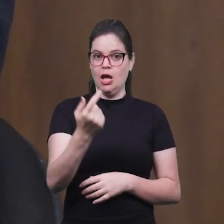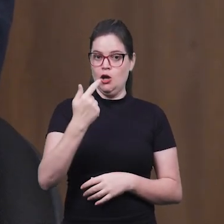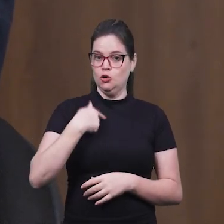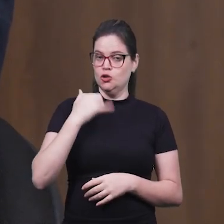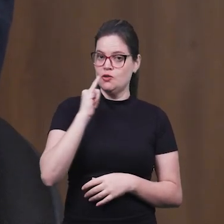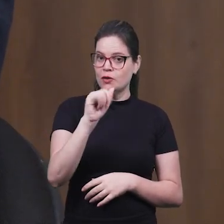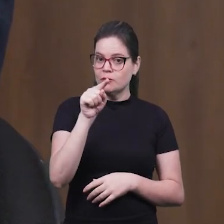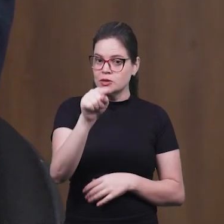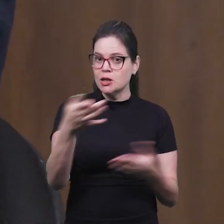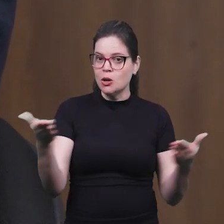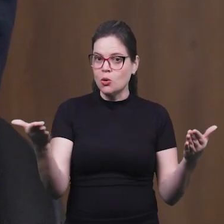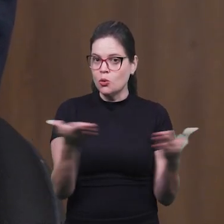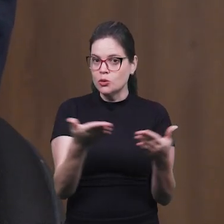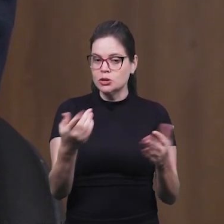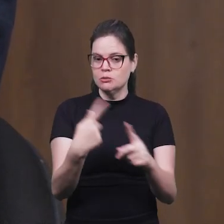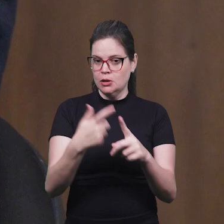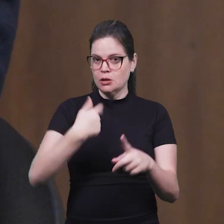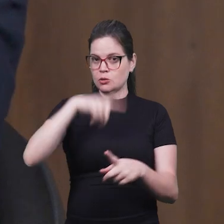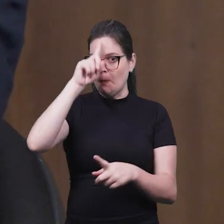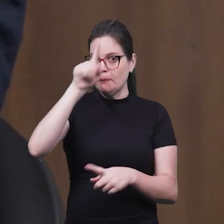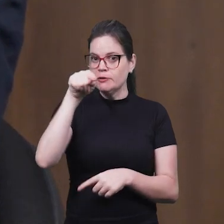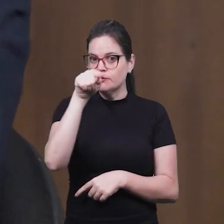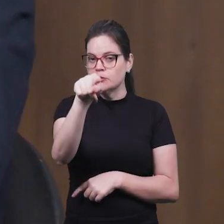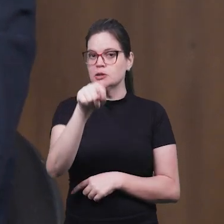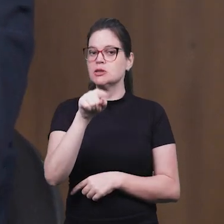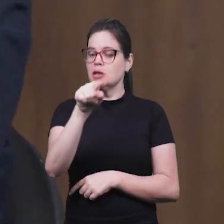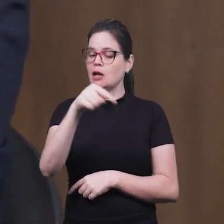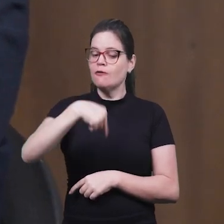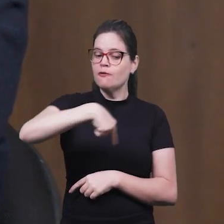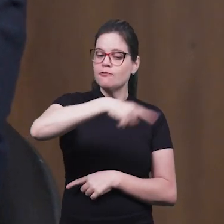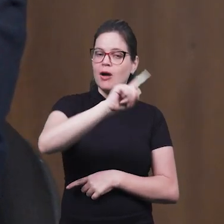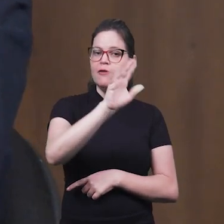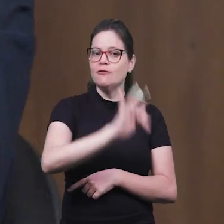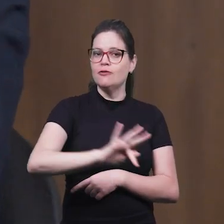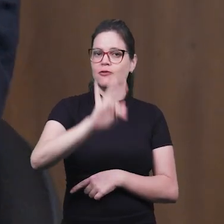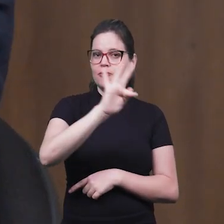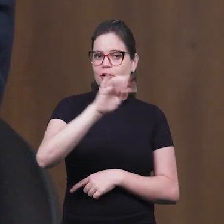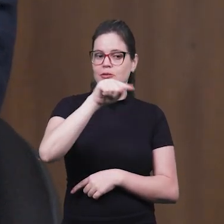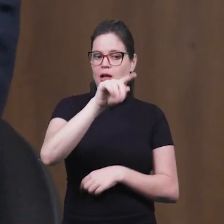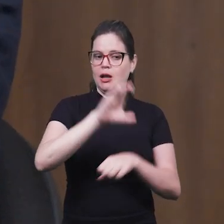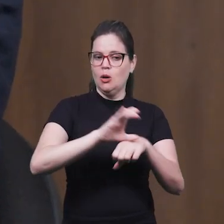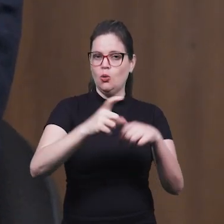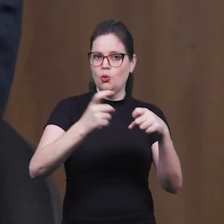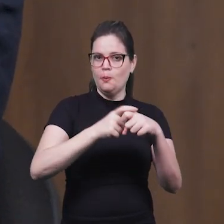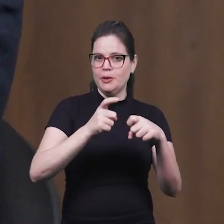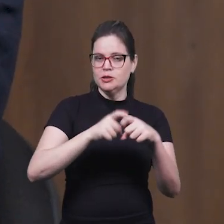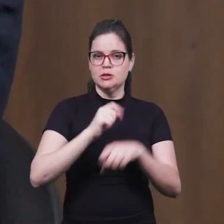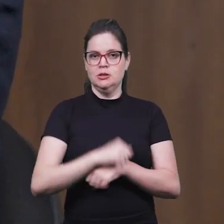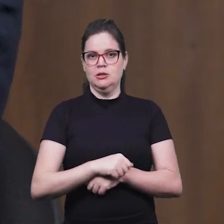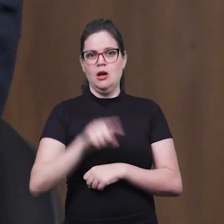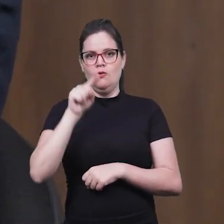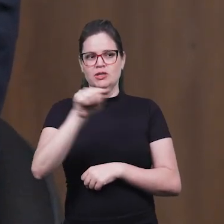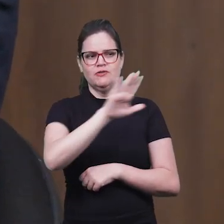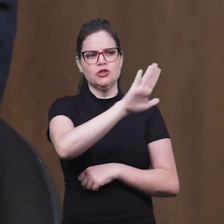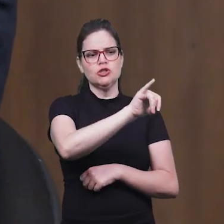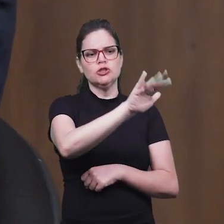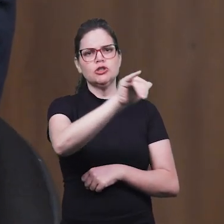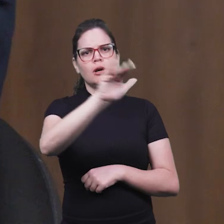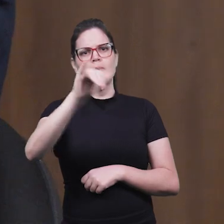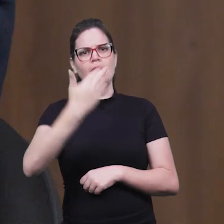uma ordem. Você vai chegar na faculdade, eu estava no primeiro ano de medicina, e vai falar para cada um dos seus